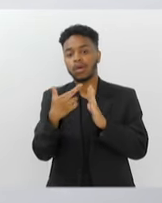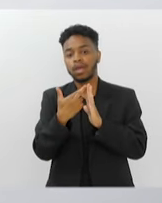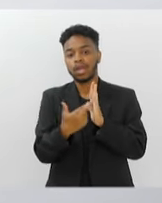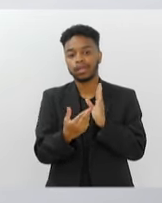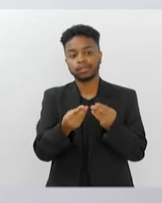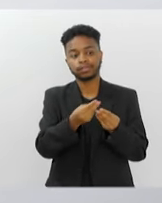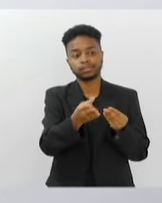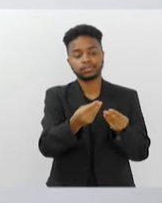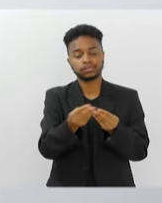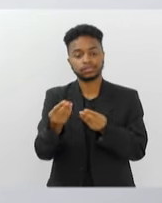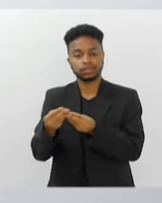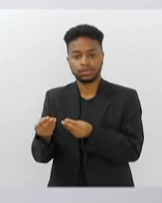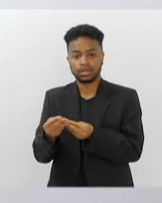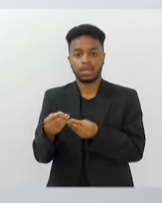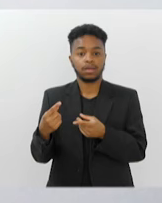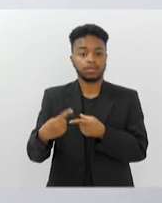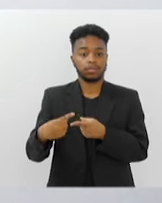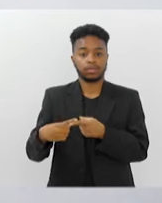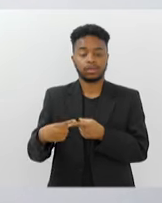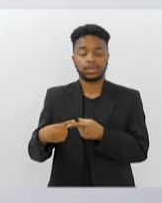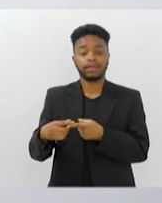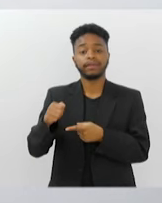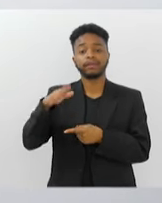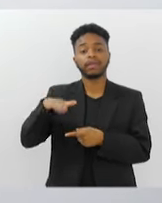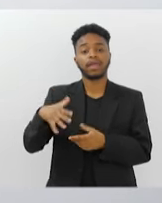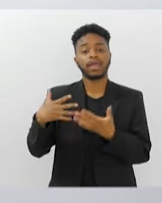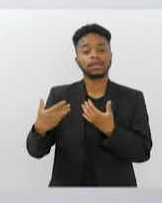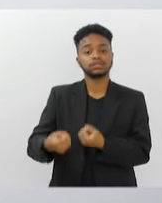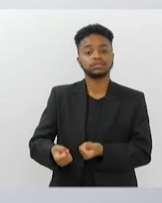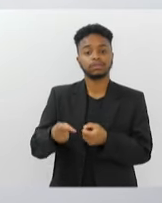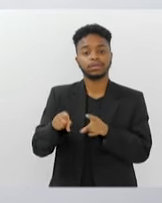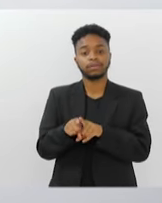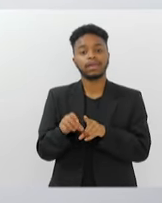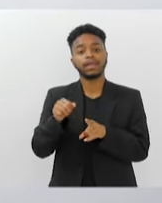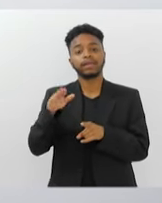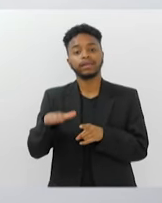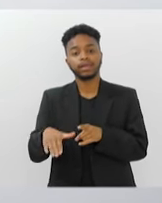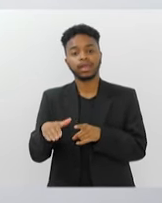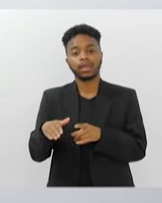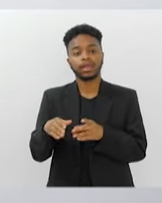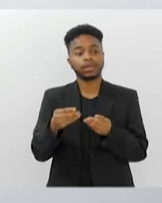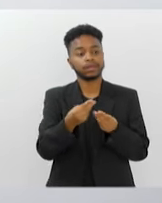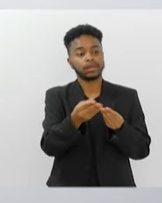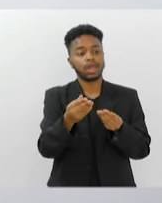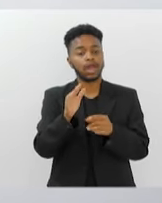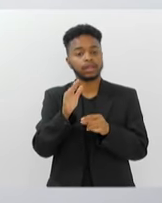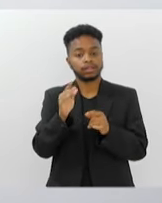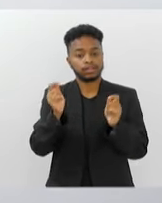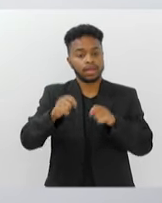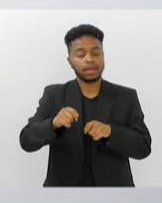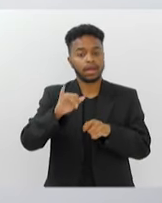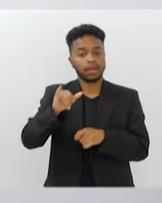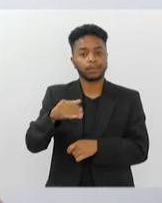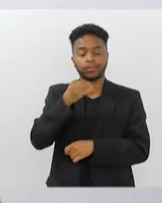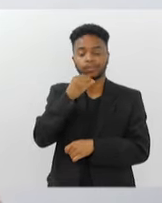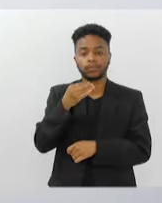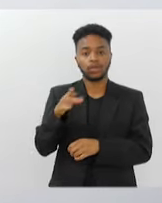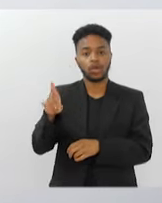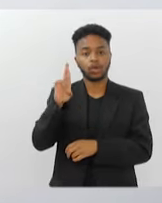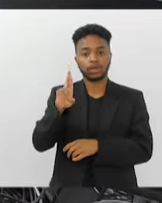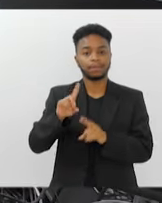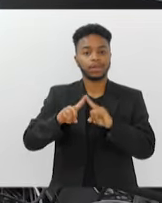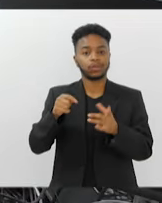para essa farra do boi desses ingressos quem vai receber quem vai ser contemplado para curtir o rocken rio eh sem pagar um